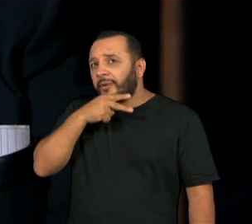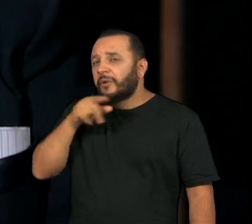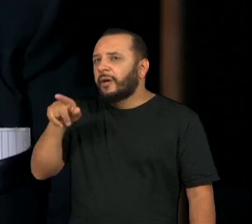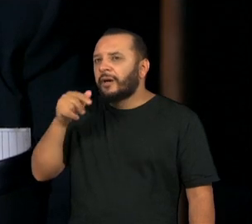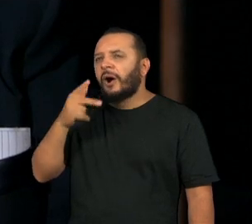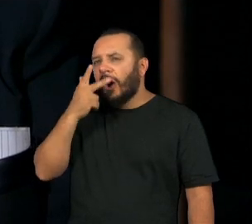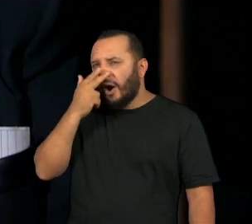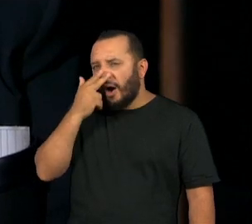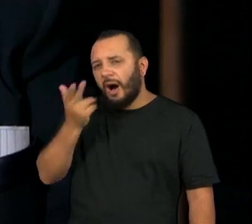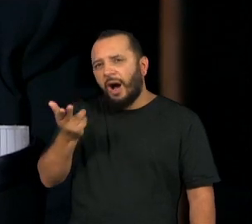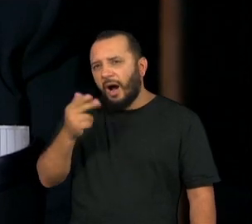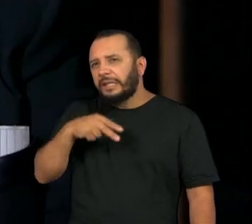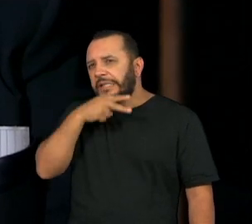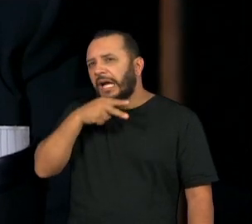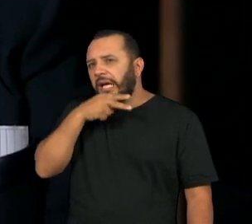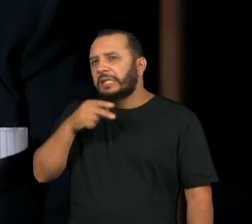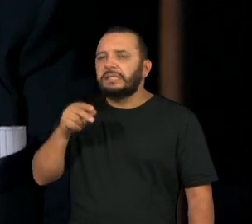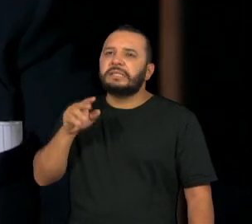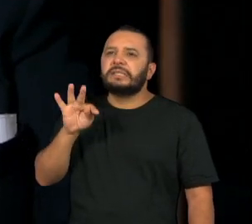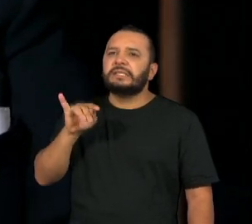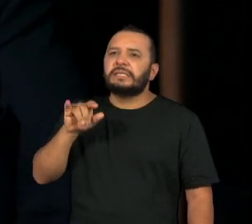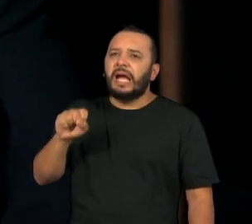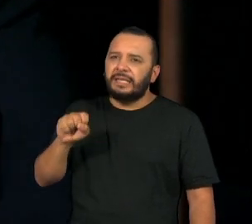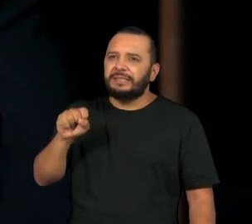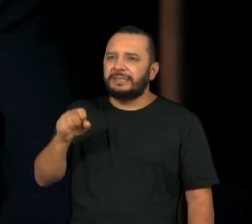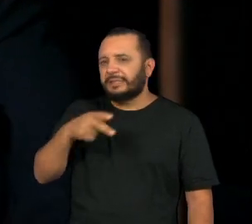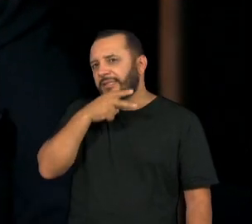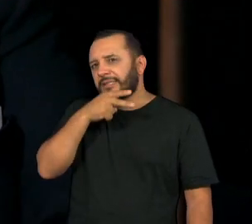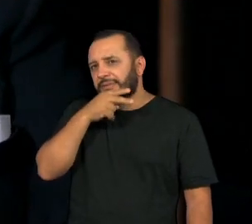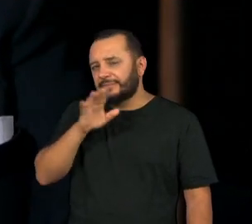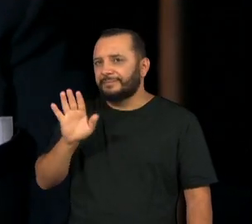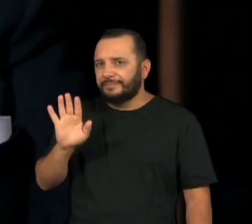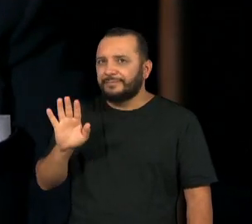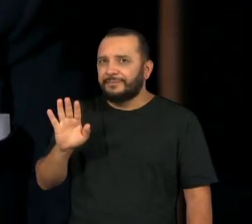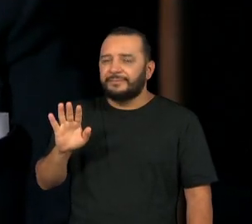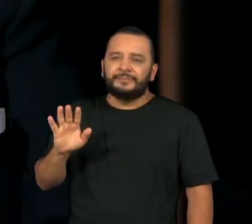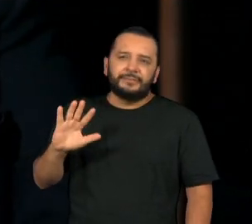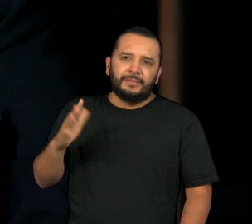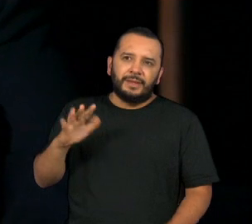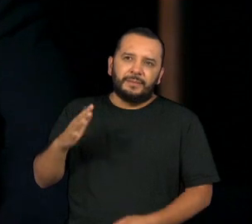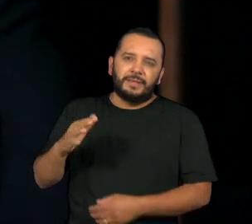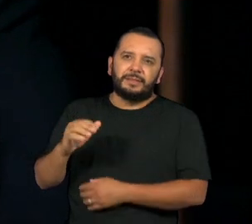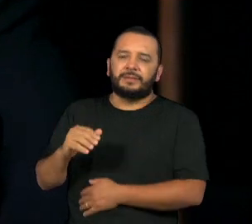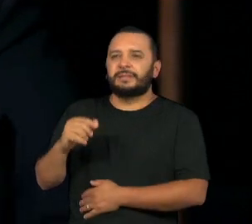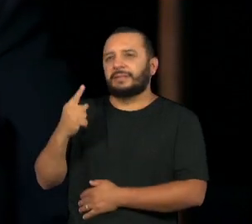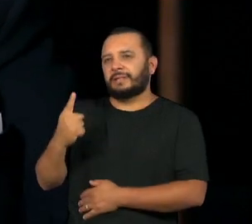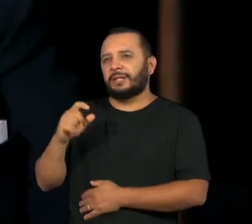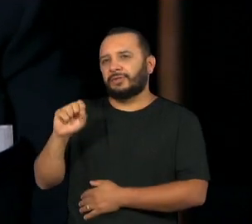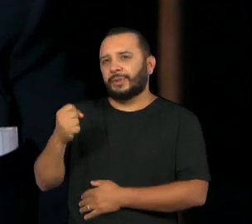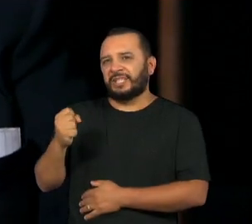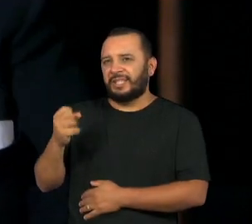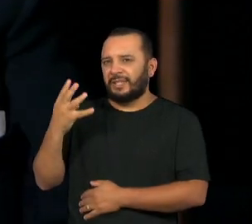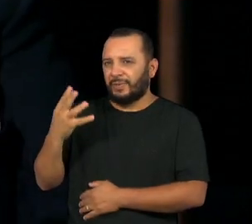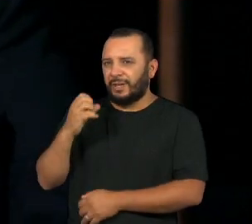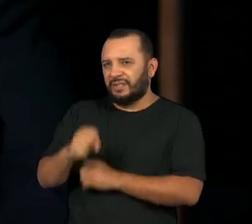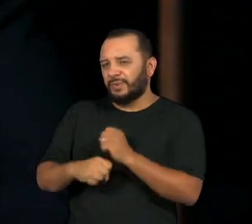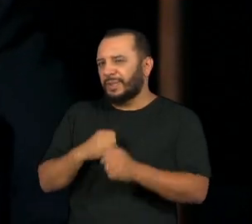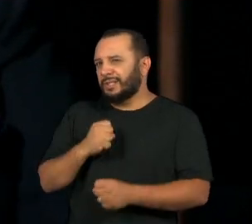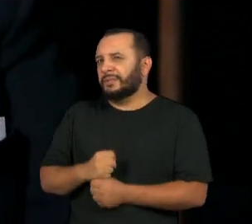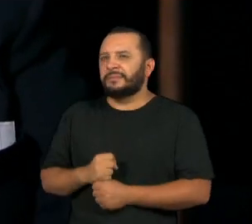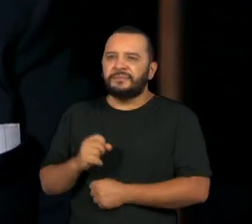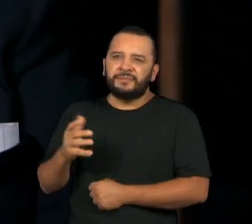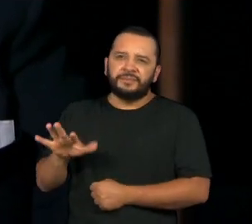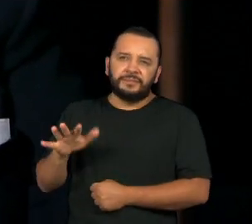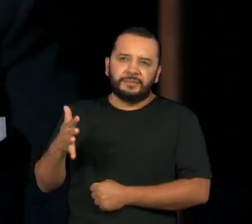Taizão, o tataravô Tazão, daqui a uns 184 anos, eu